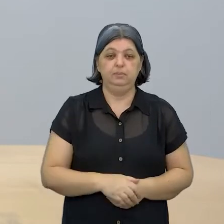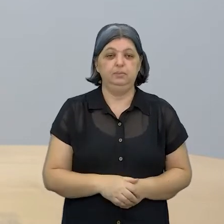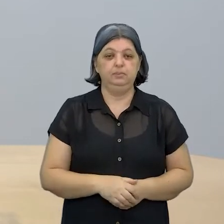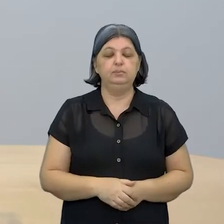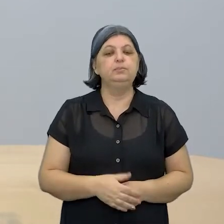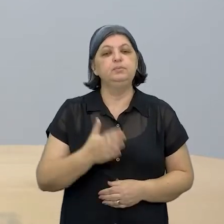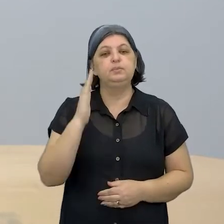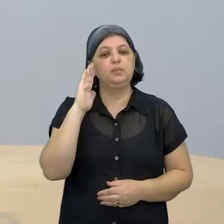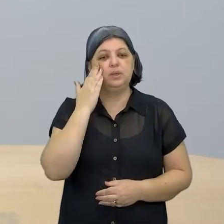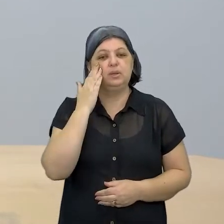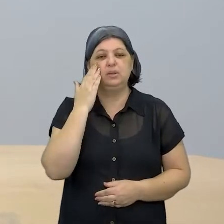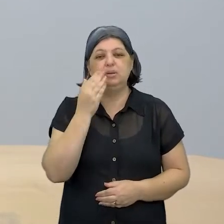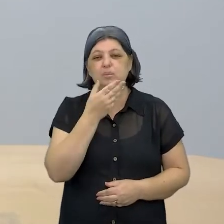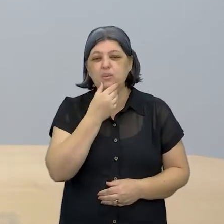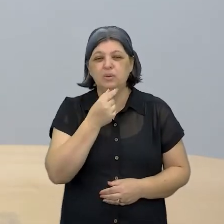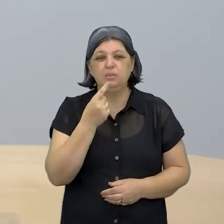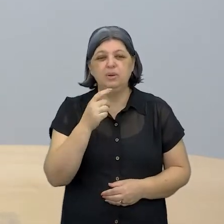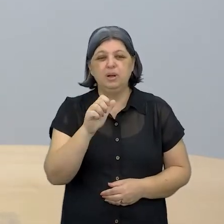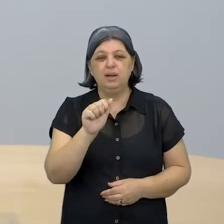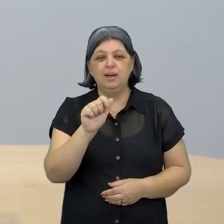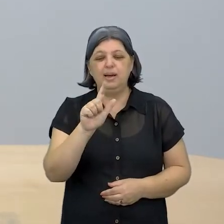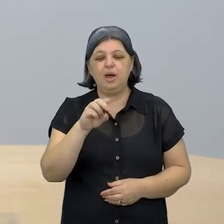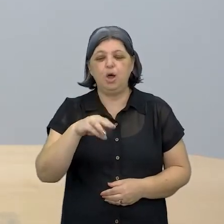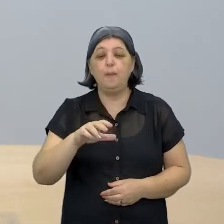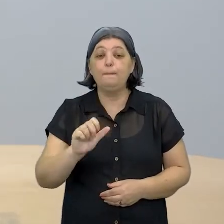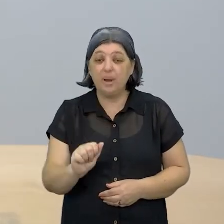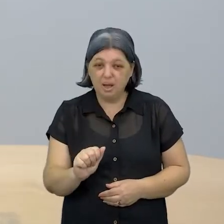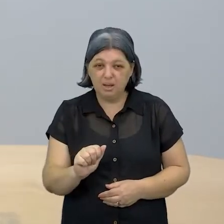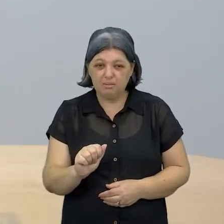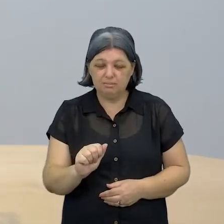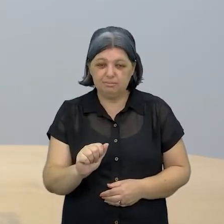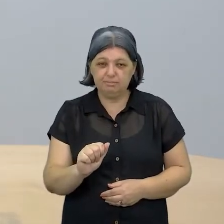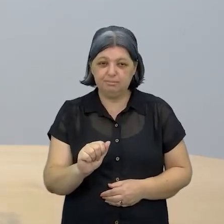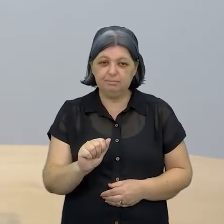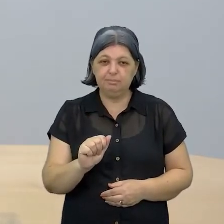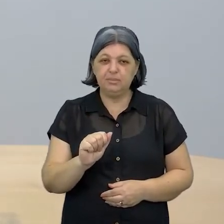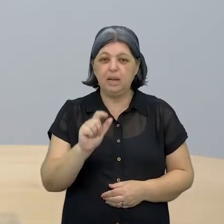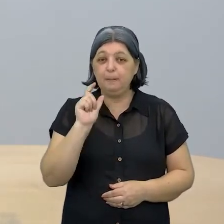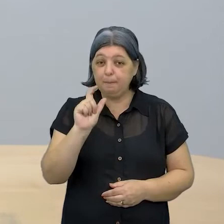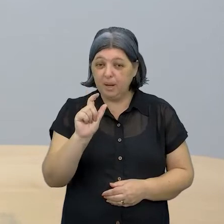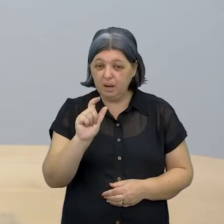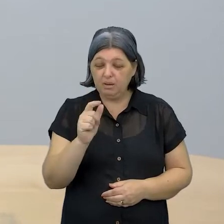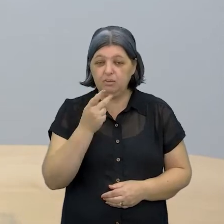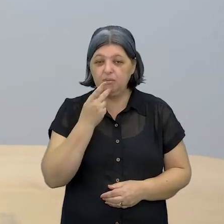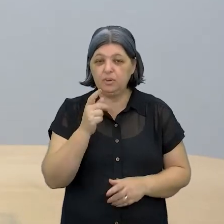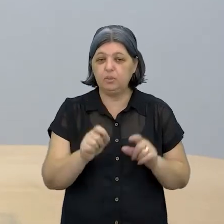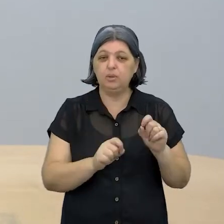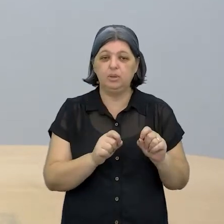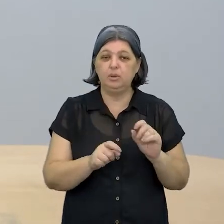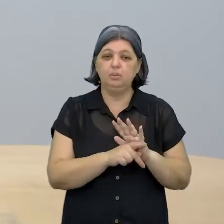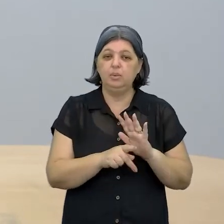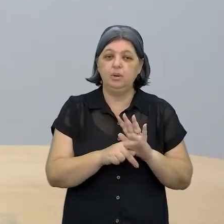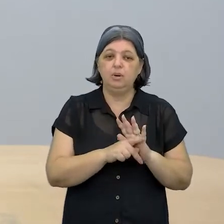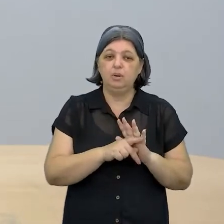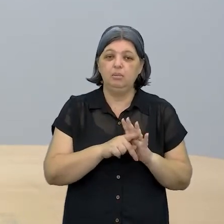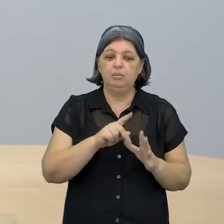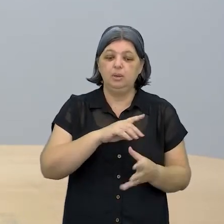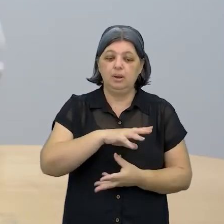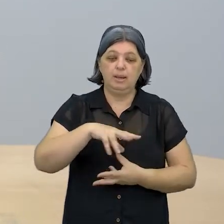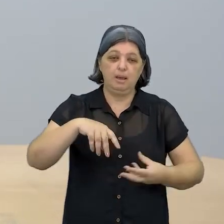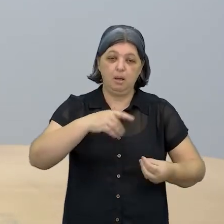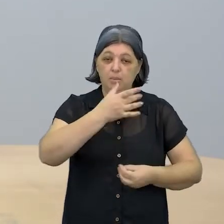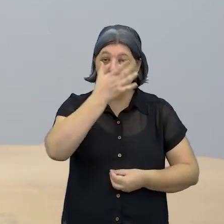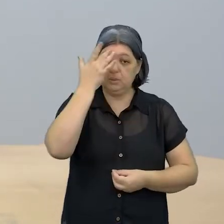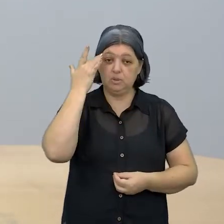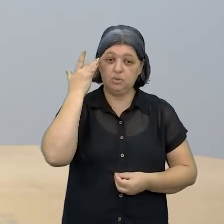Foucault entende essa palavra alma, né, quando ele está falando que agora as penas se dirigem à alma do condenado, ele está